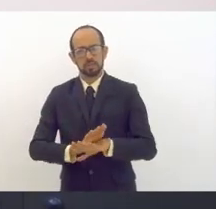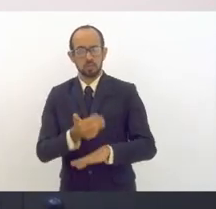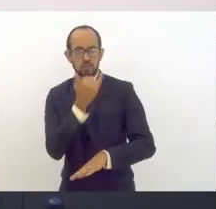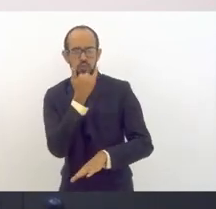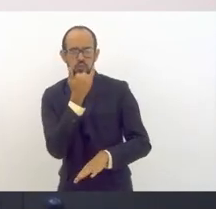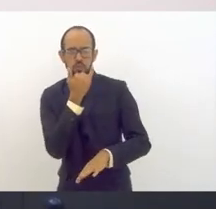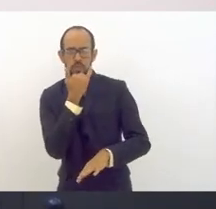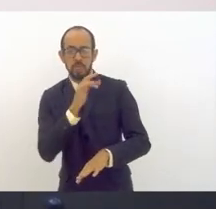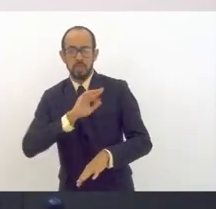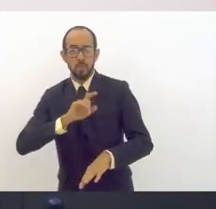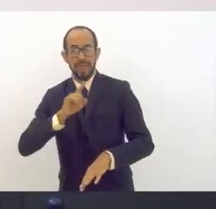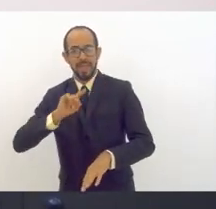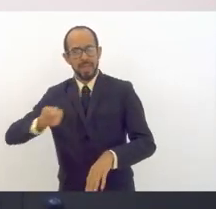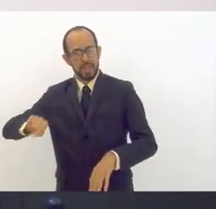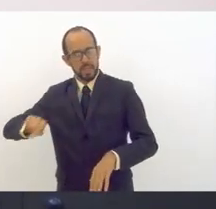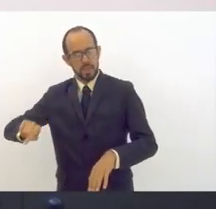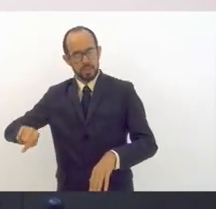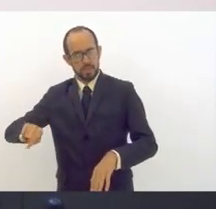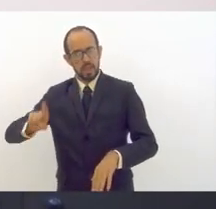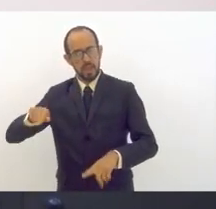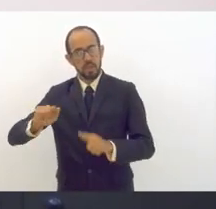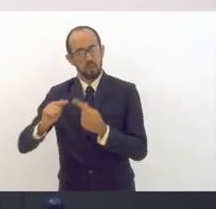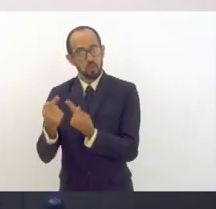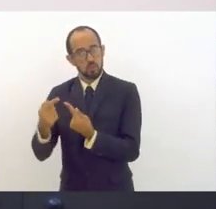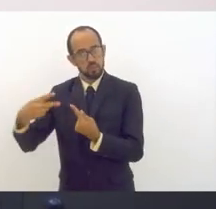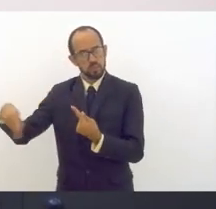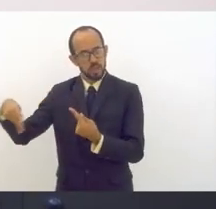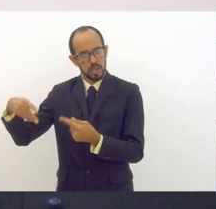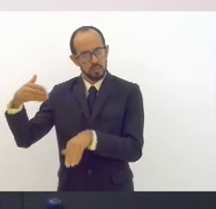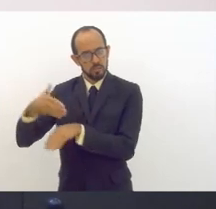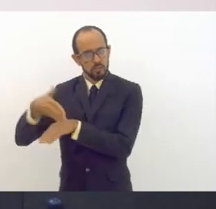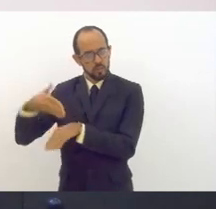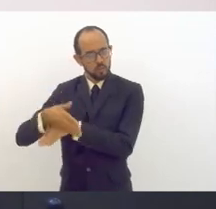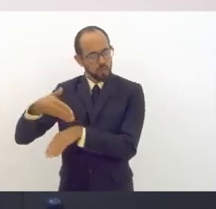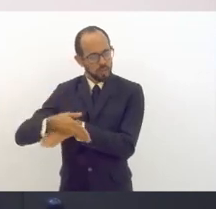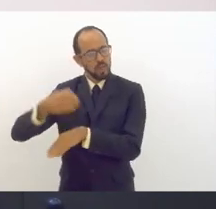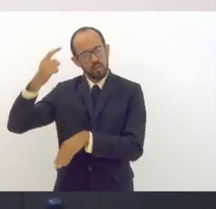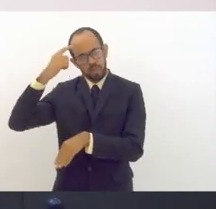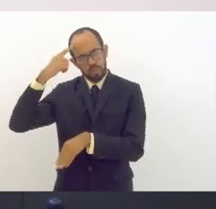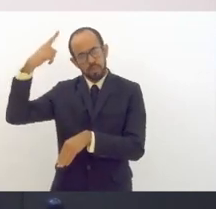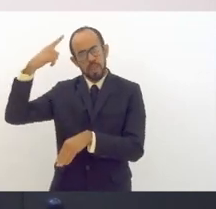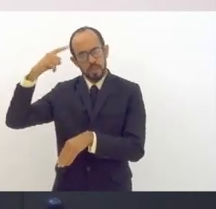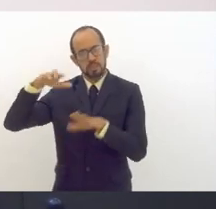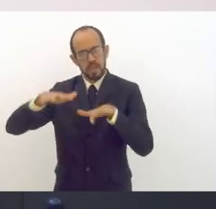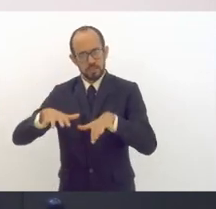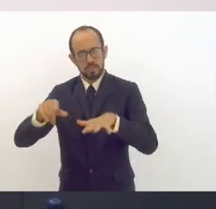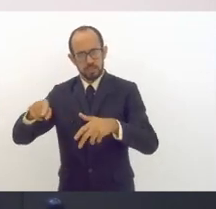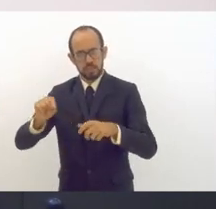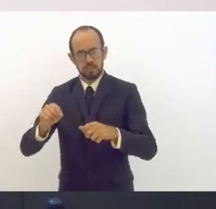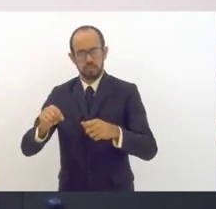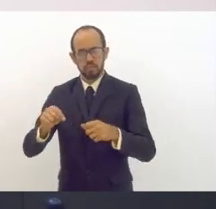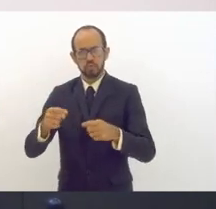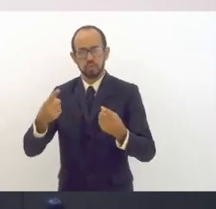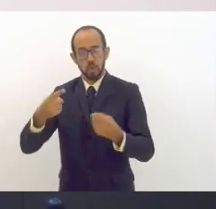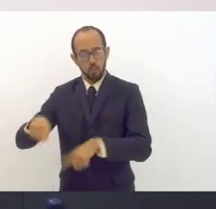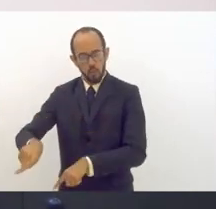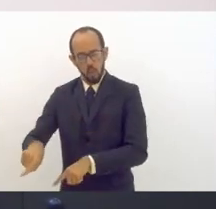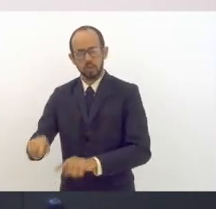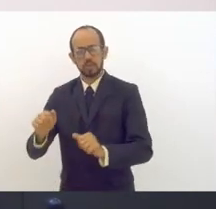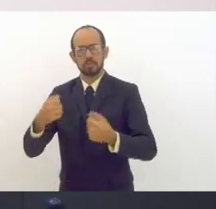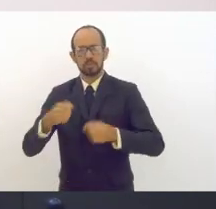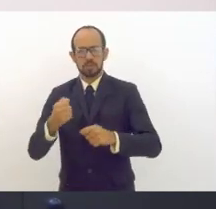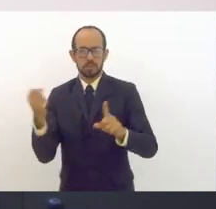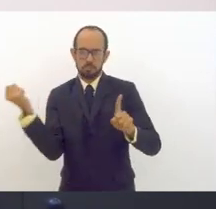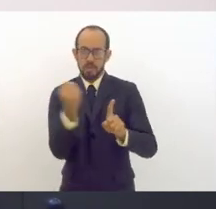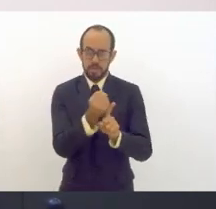não ele defende isso, mas grupos que ele frequenta, circulam ideias de que os adversários políticos e eleitorais devem ser